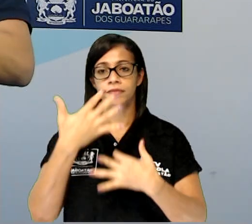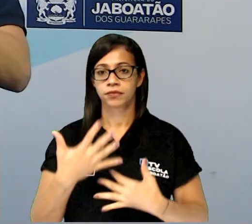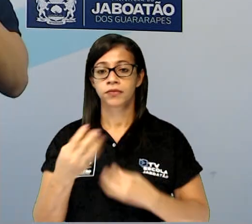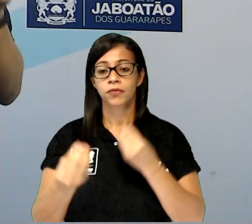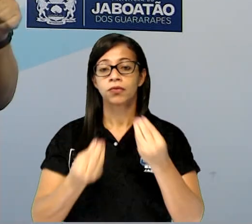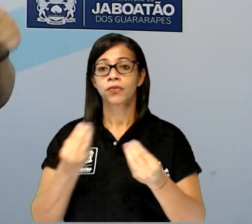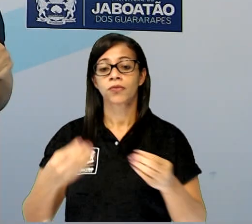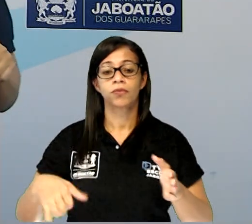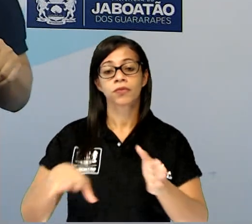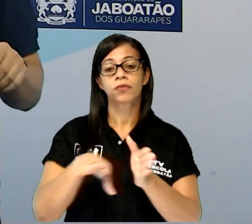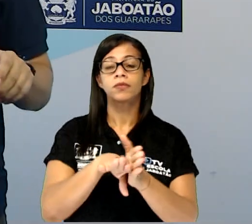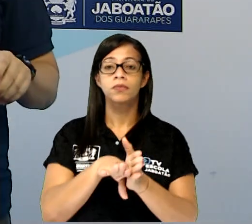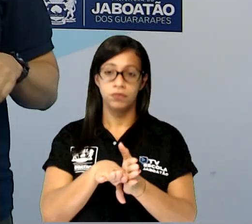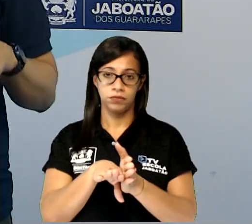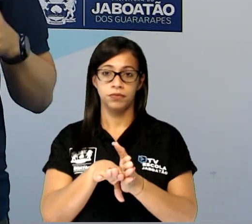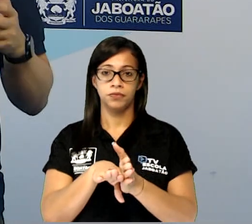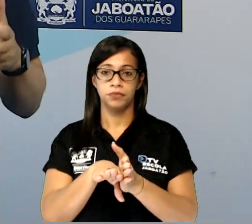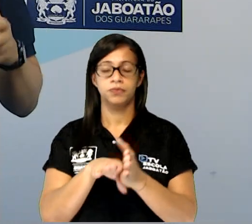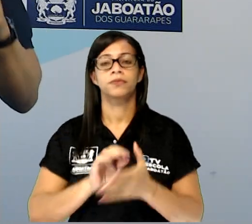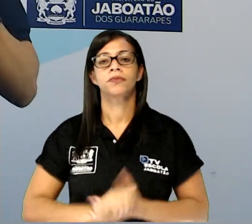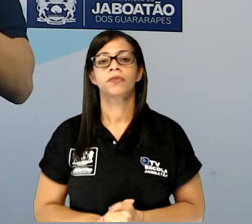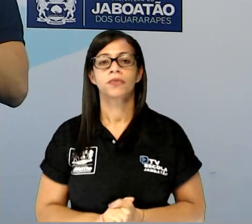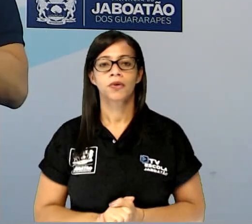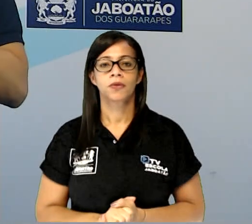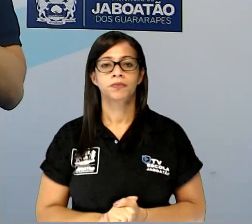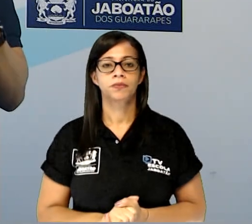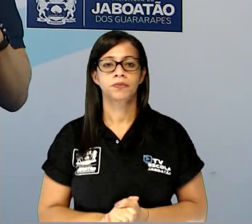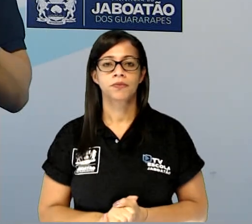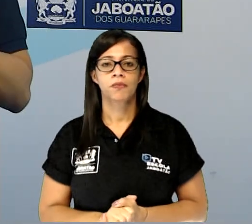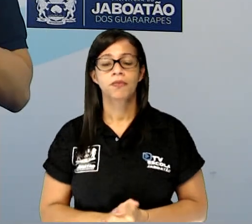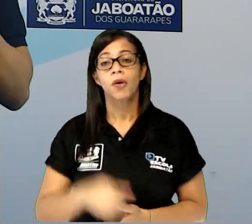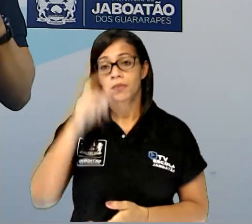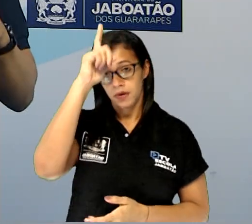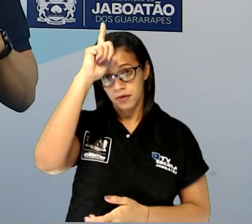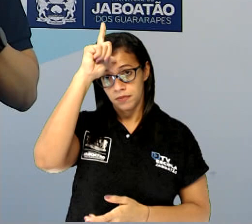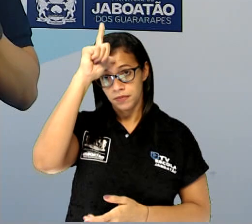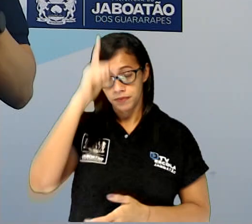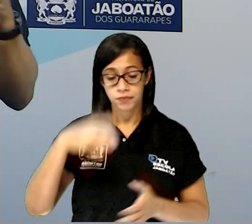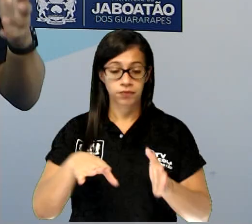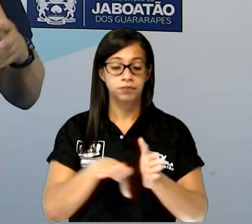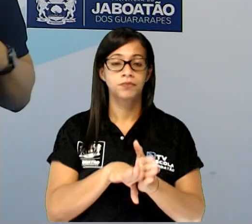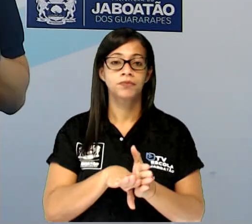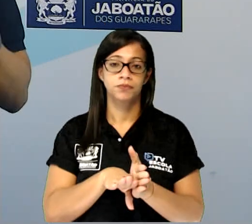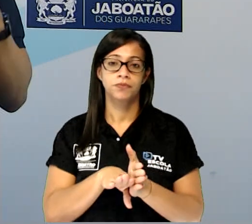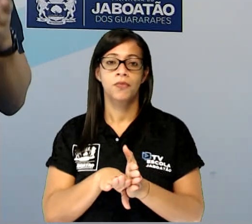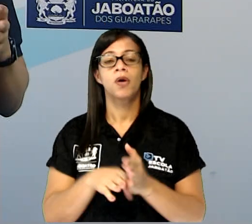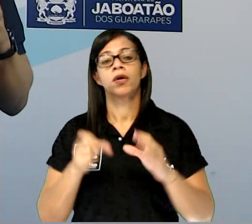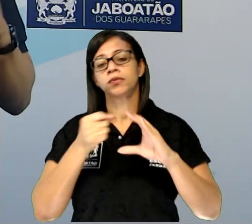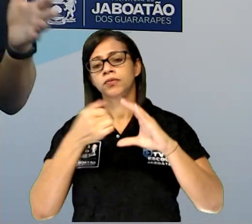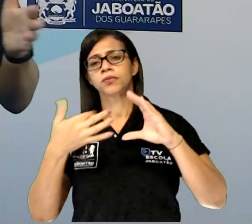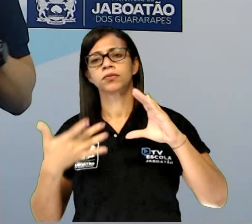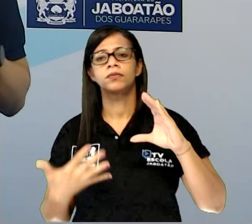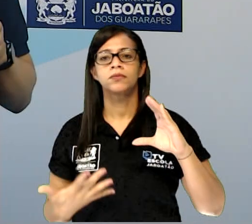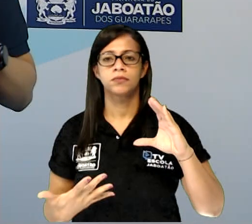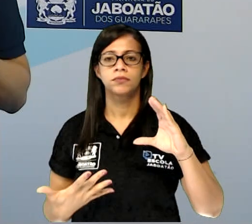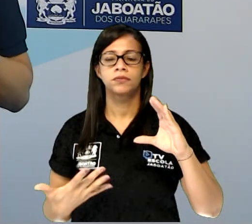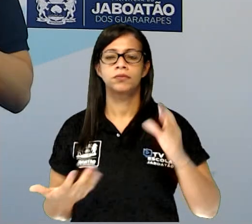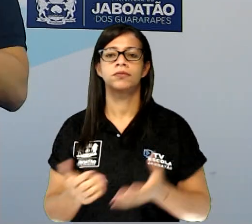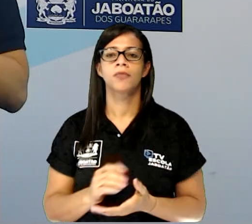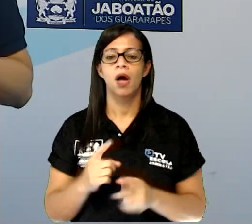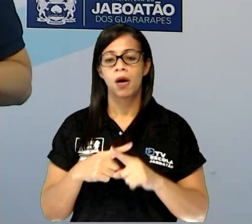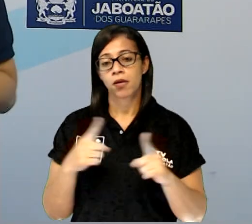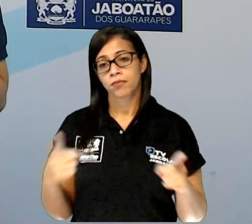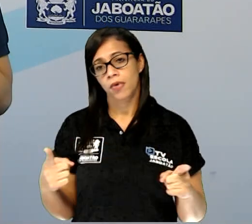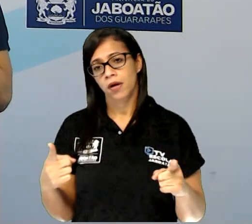o fascismo aqui na Alemanha ficou conhecido como nazismo por ter ali suas características, mas que na essência é